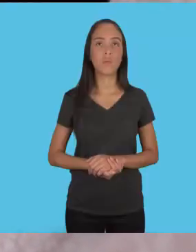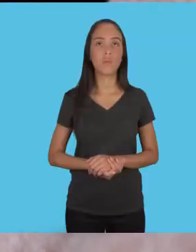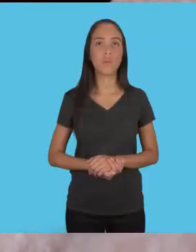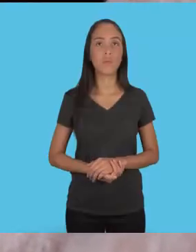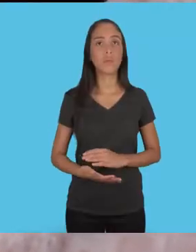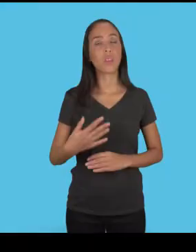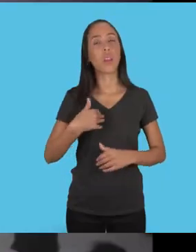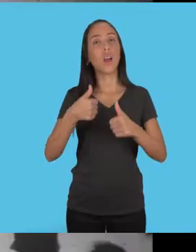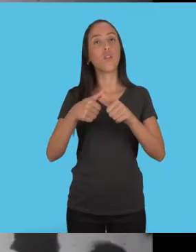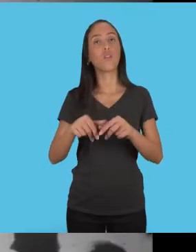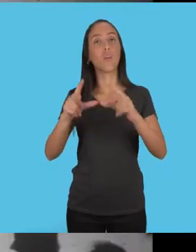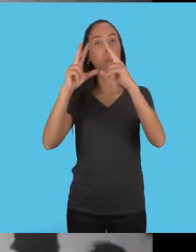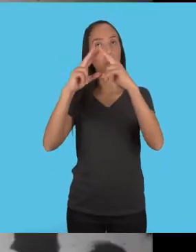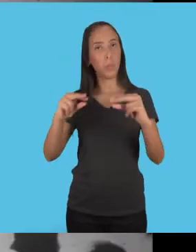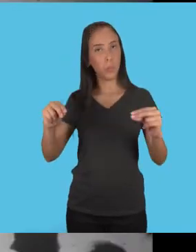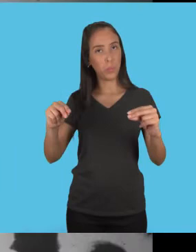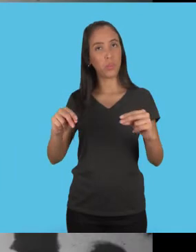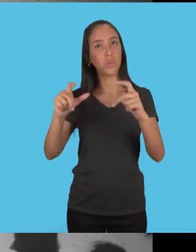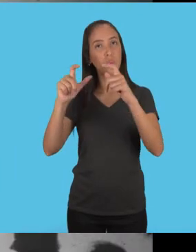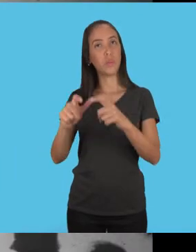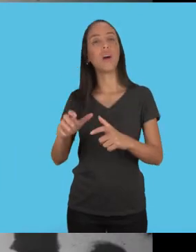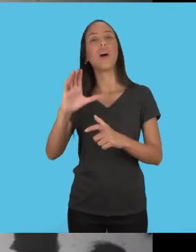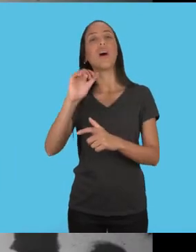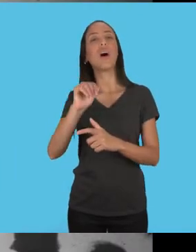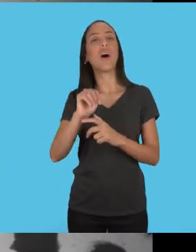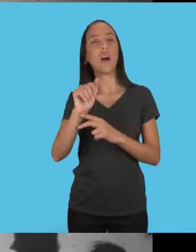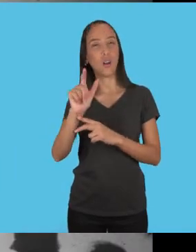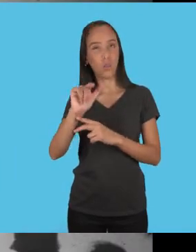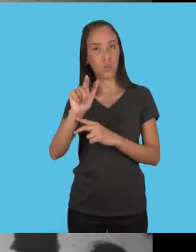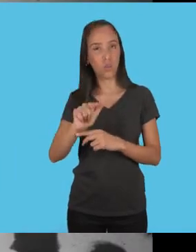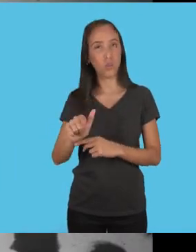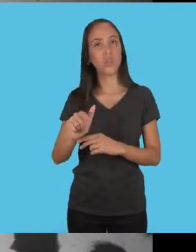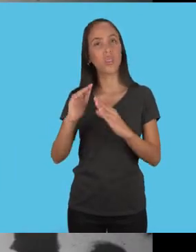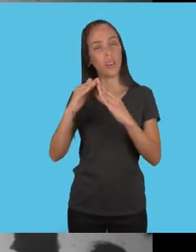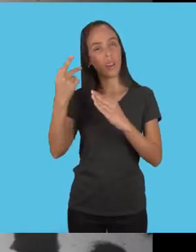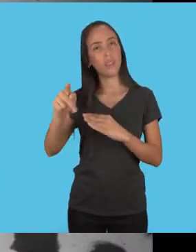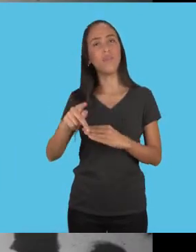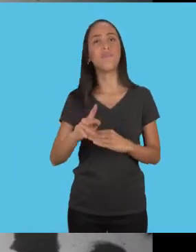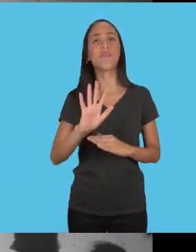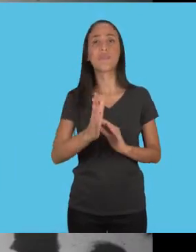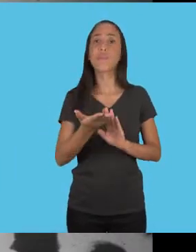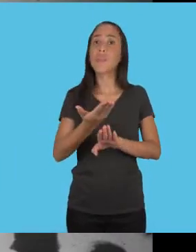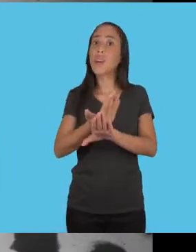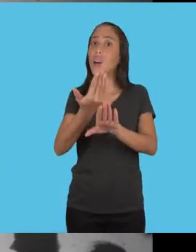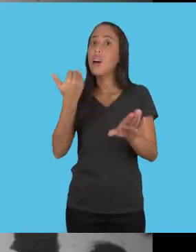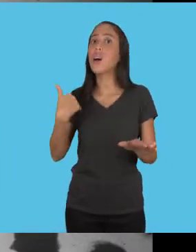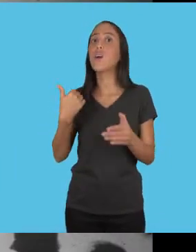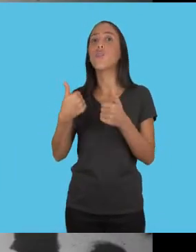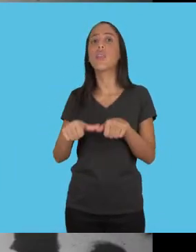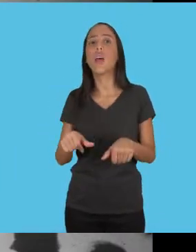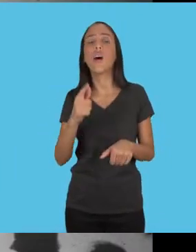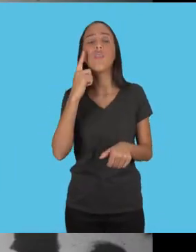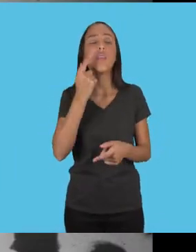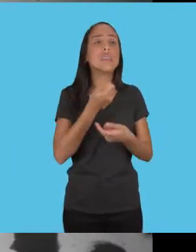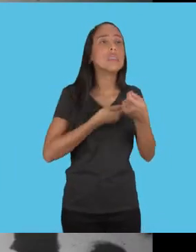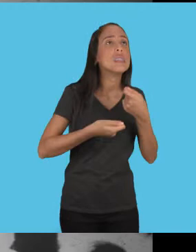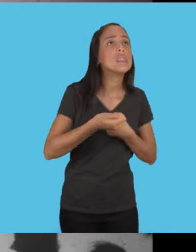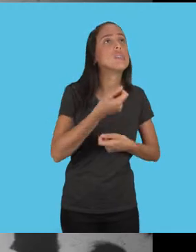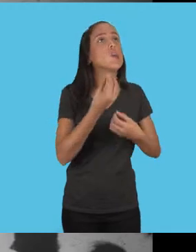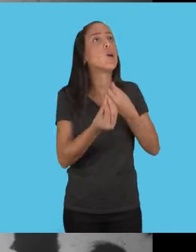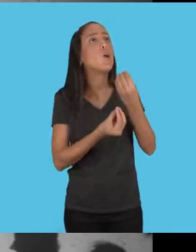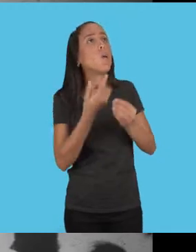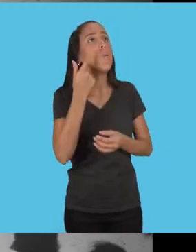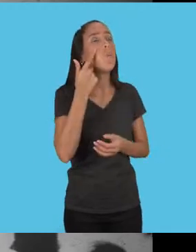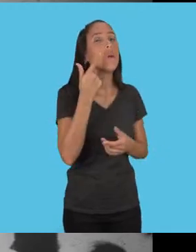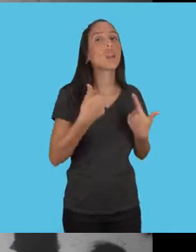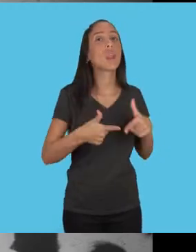Eu fico em Paris, na casa do Luiz, mas antes eu estava negociando, procurando emprego no exterior. E